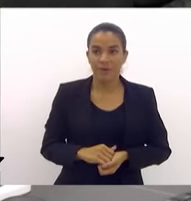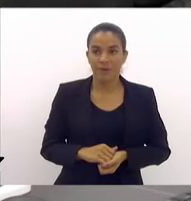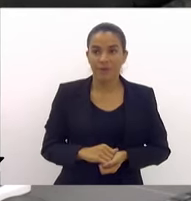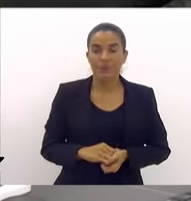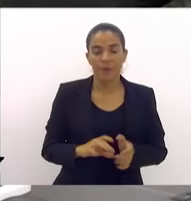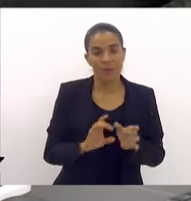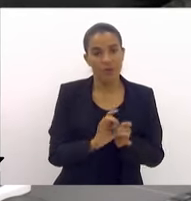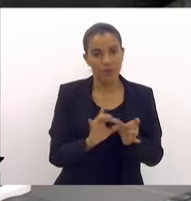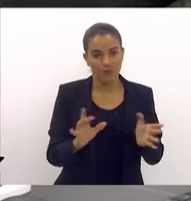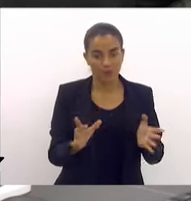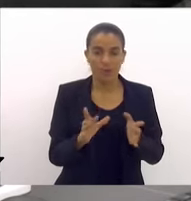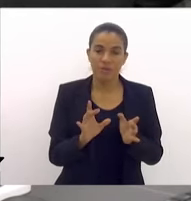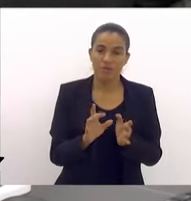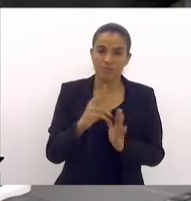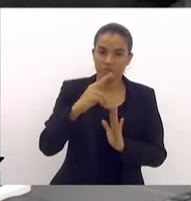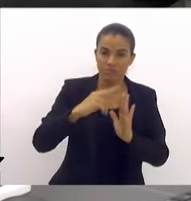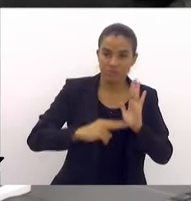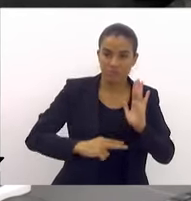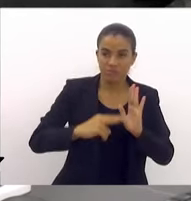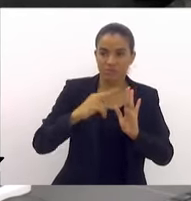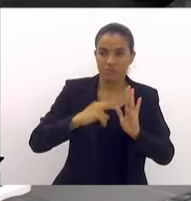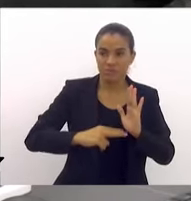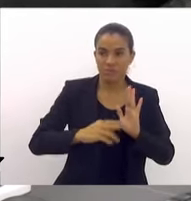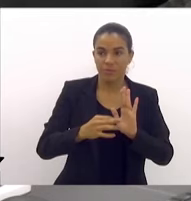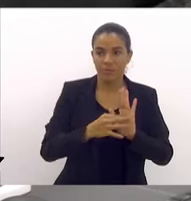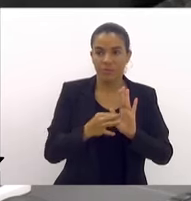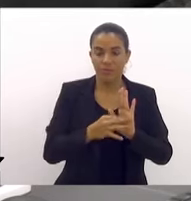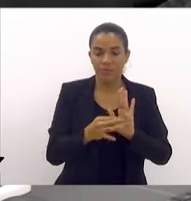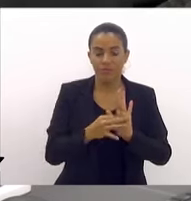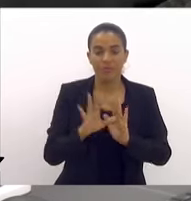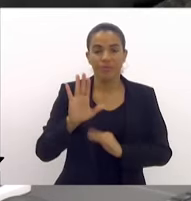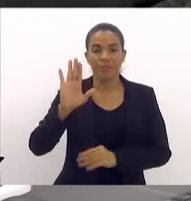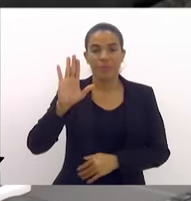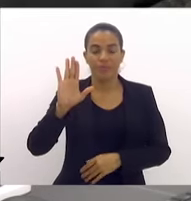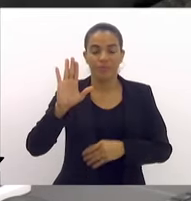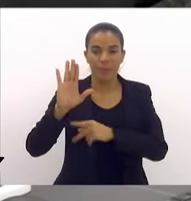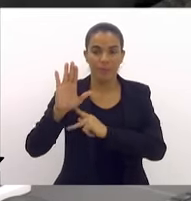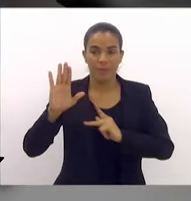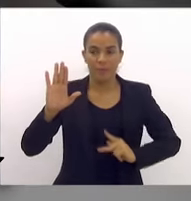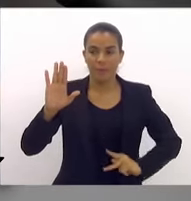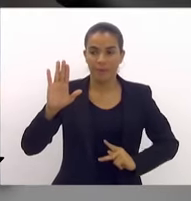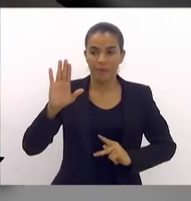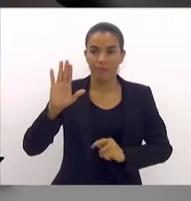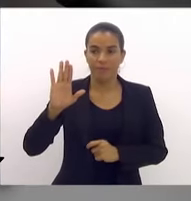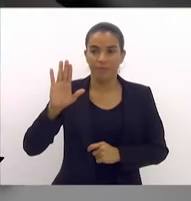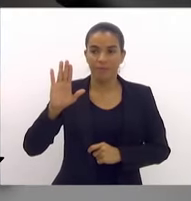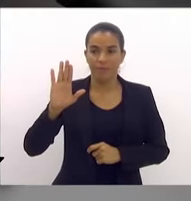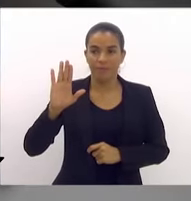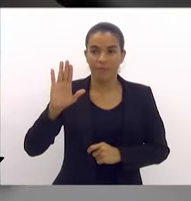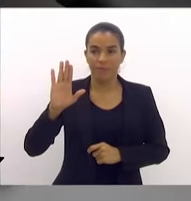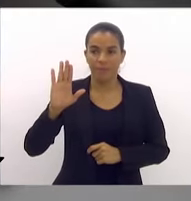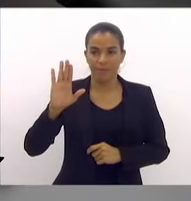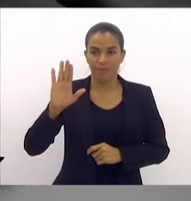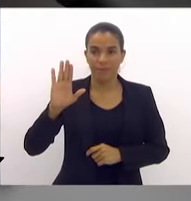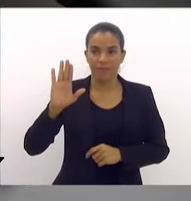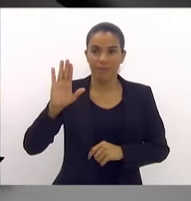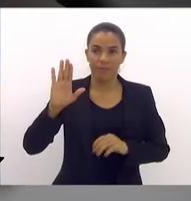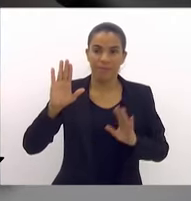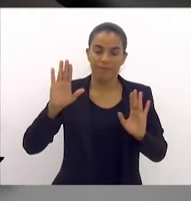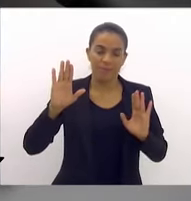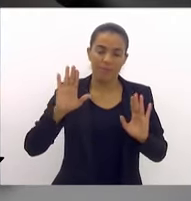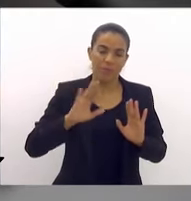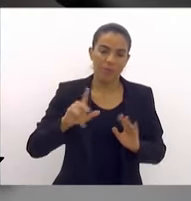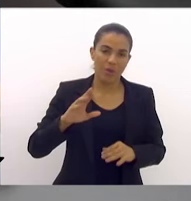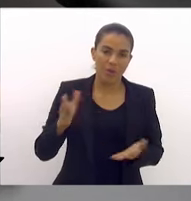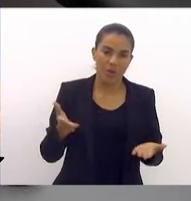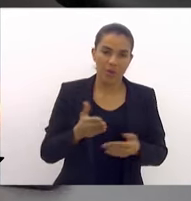Verônica autoriza que façamos a leitura dos pareceres. Presidente. Deputado Luiz Paulo. Só pela ordem, não nesse